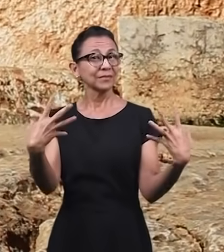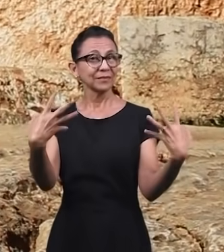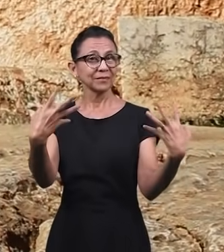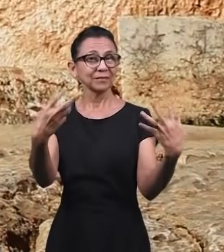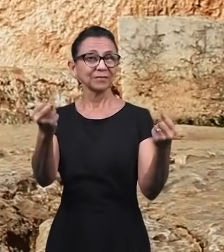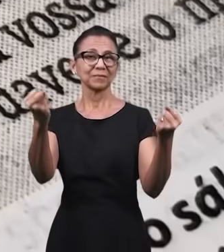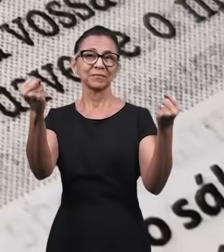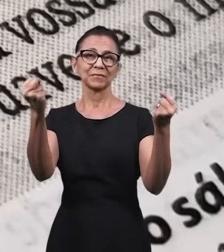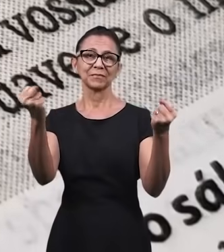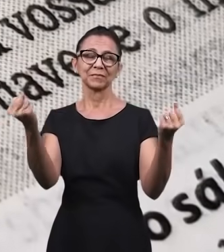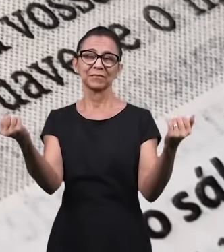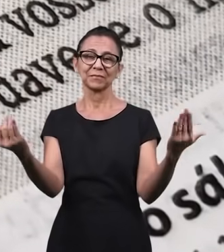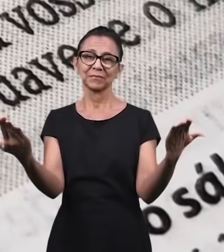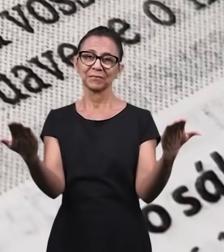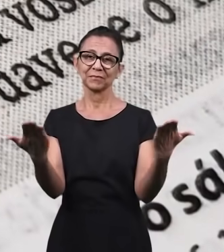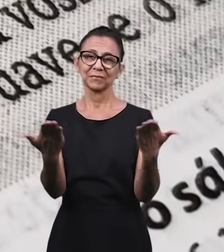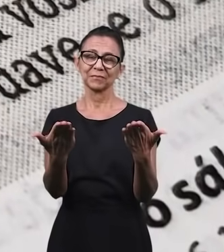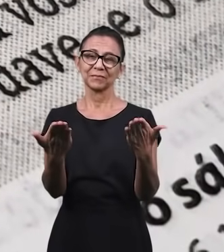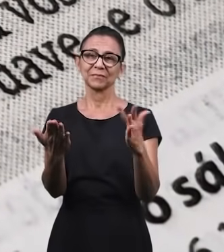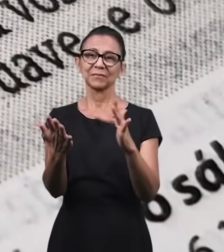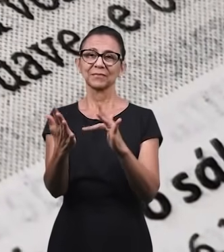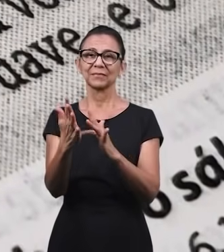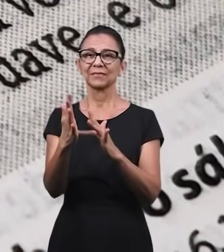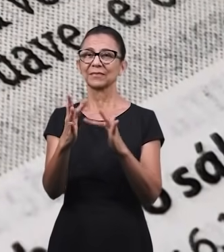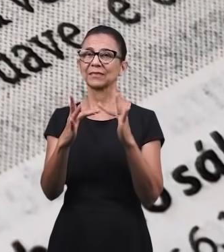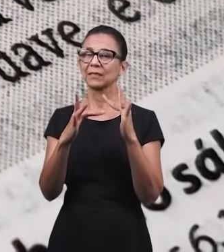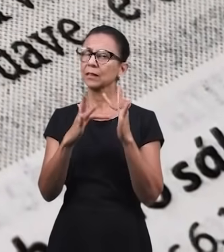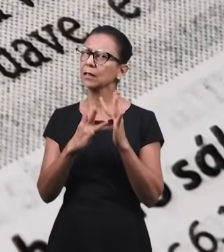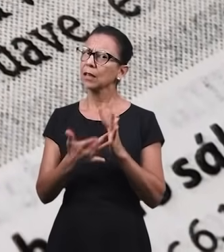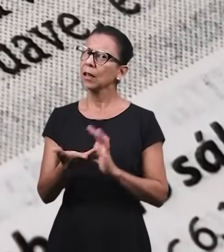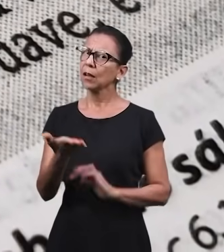mim. Vem